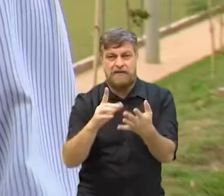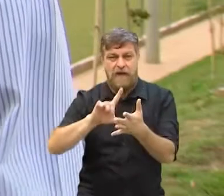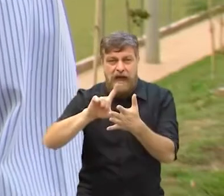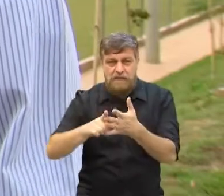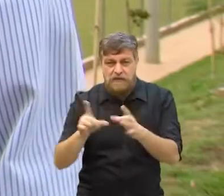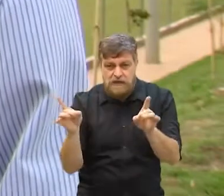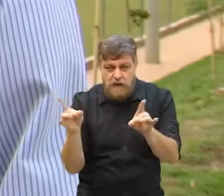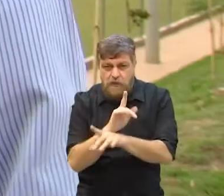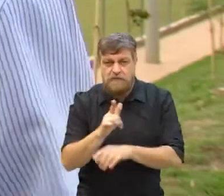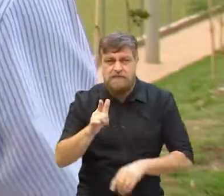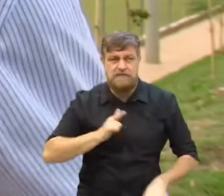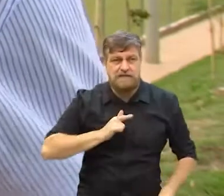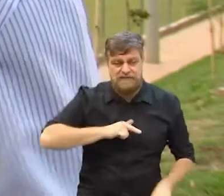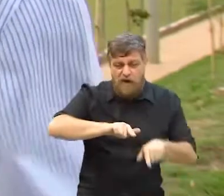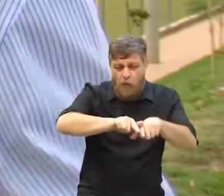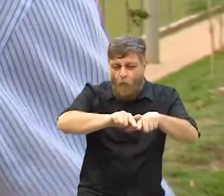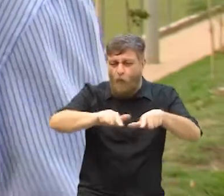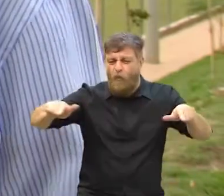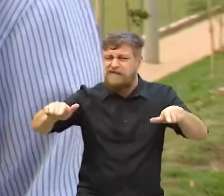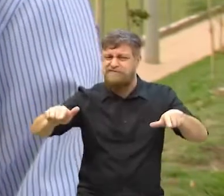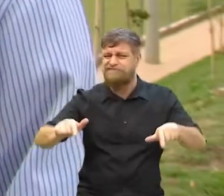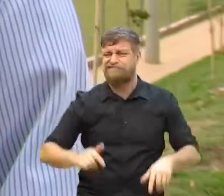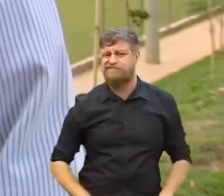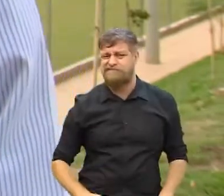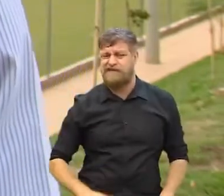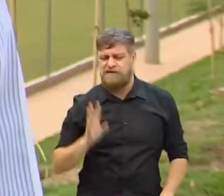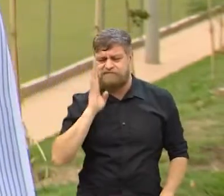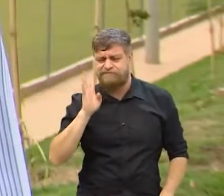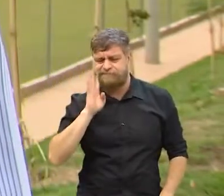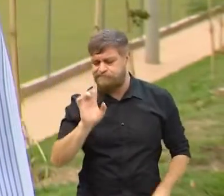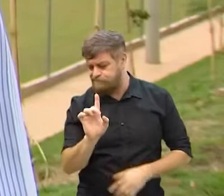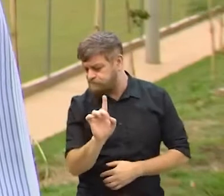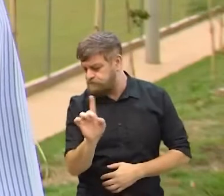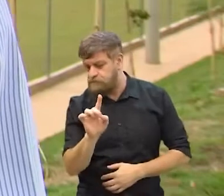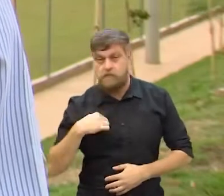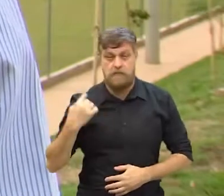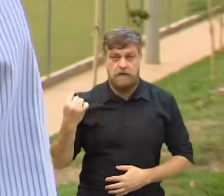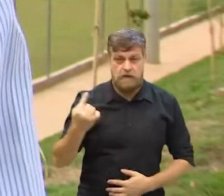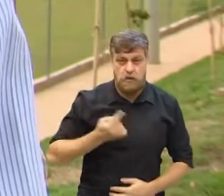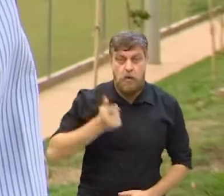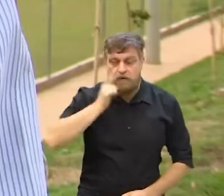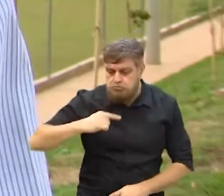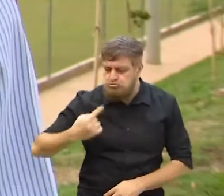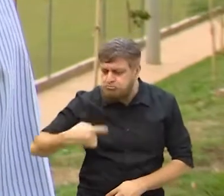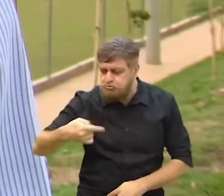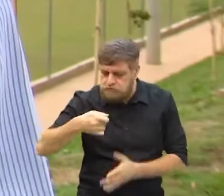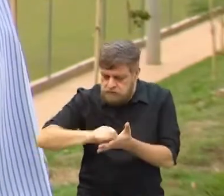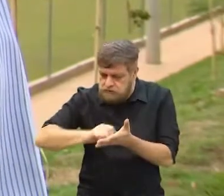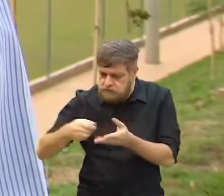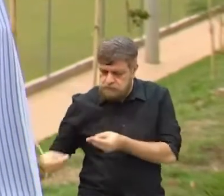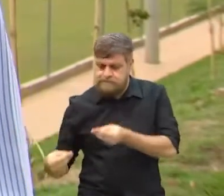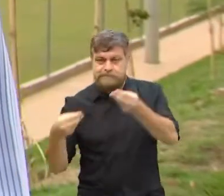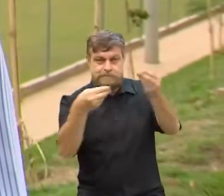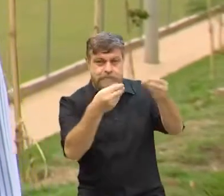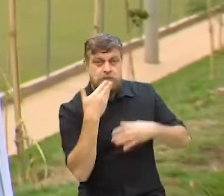que depois do alambrado instalado, ficar um raspadão não ficava legal. E aí a gente acabou depois